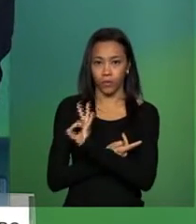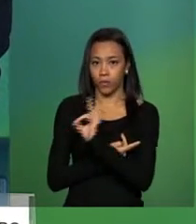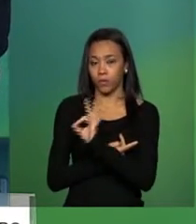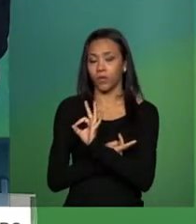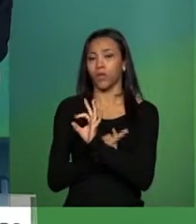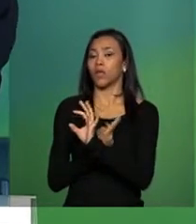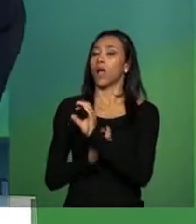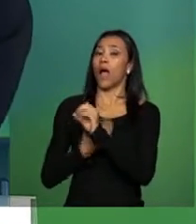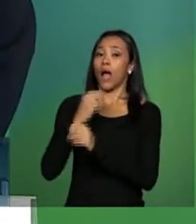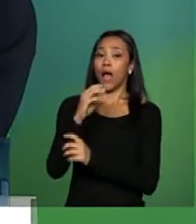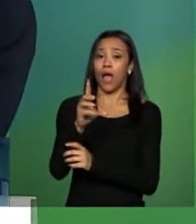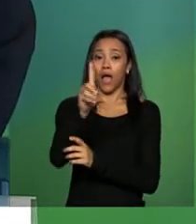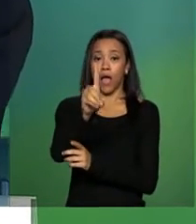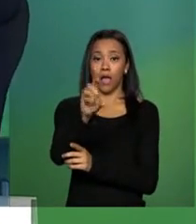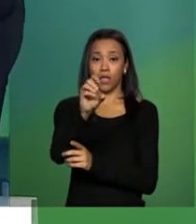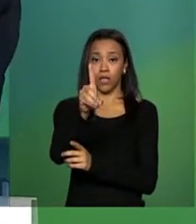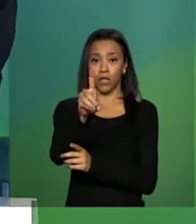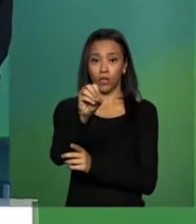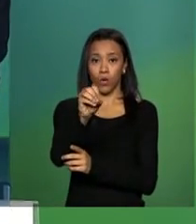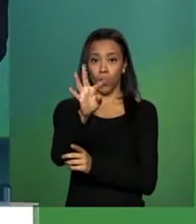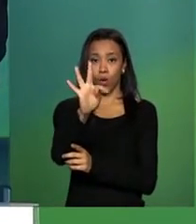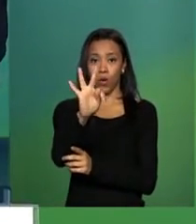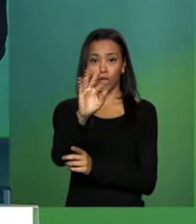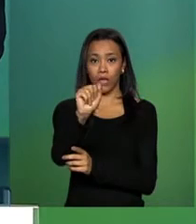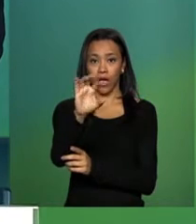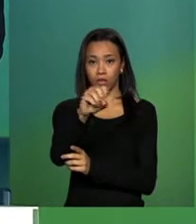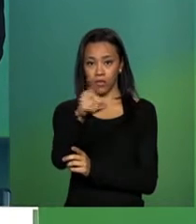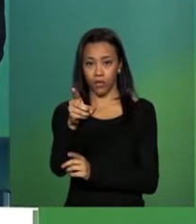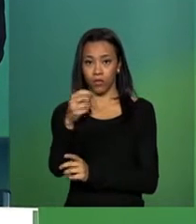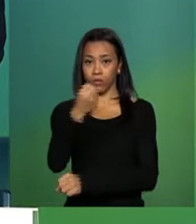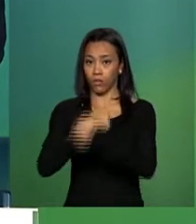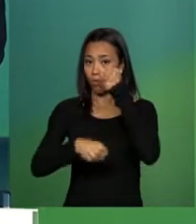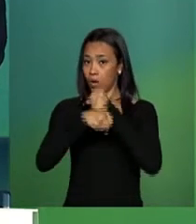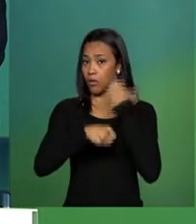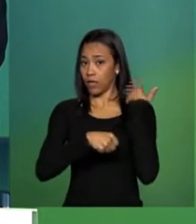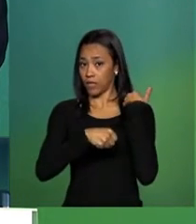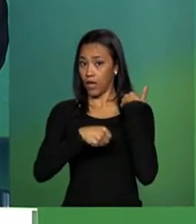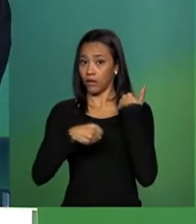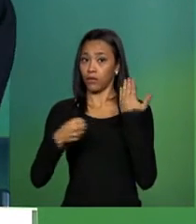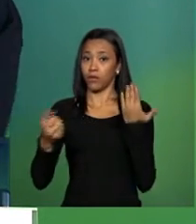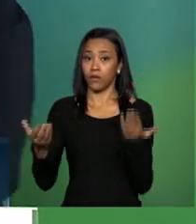ano passado e a execução, houve uma diferença.